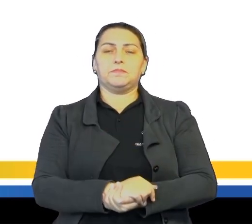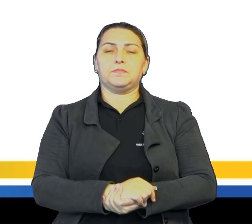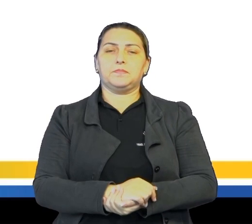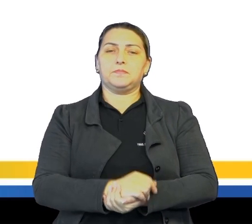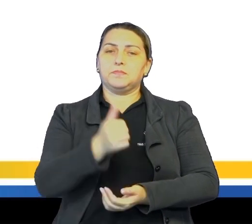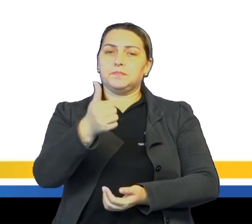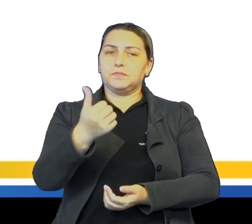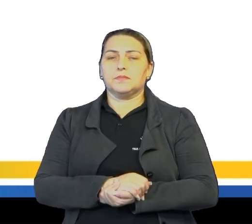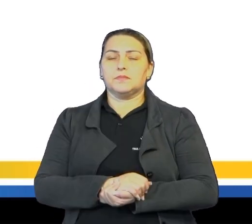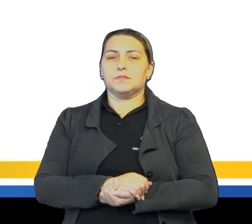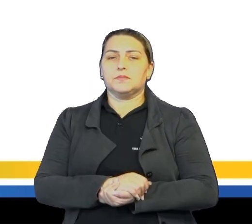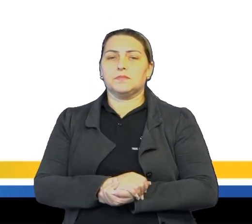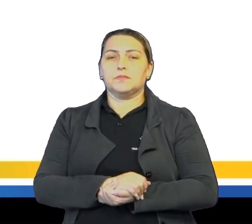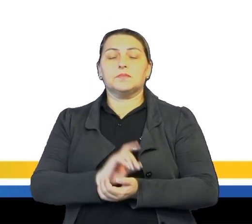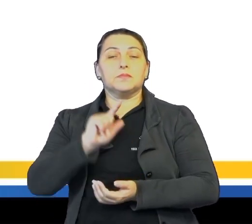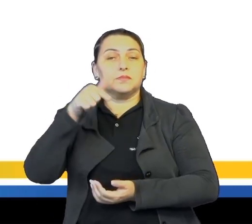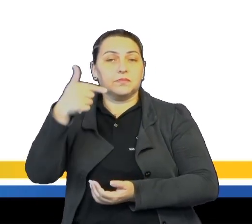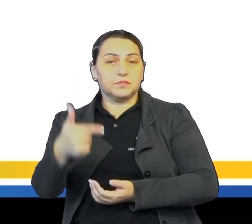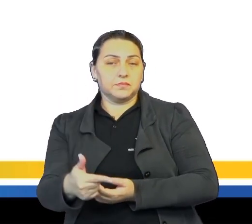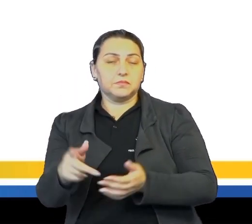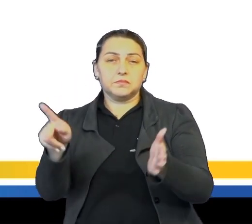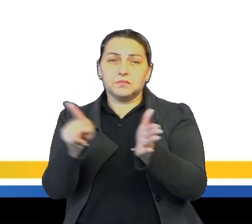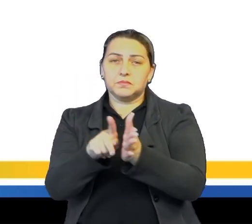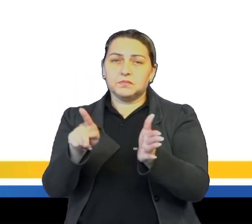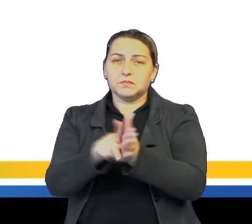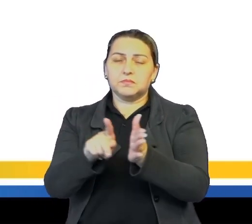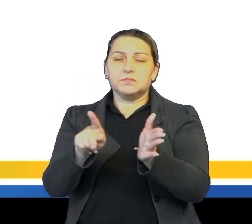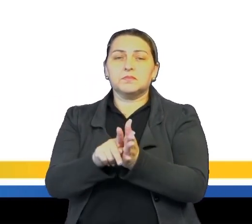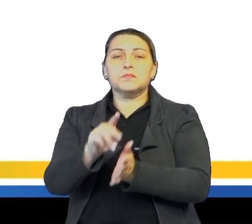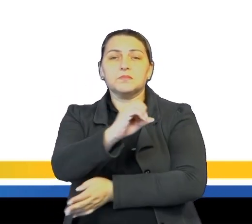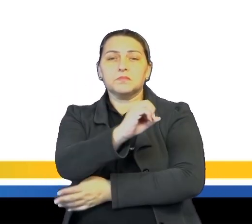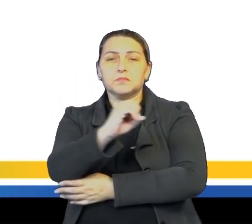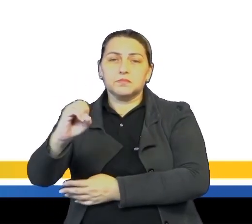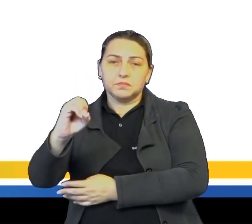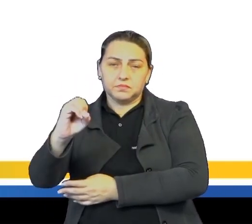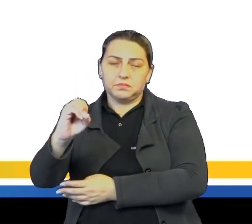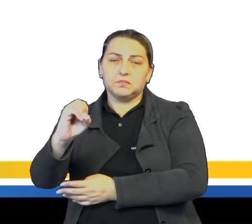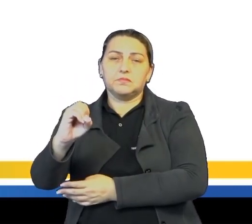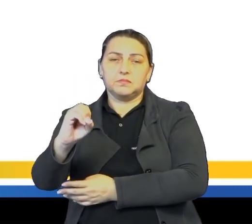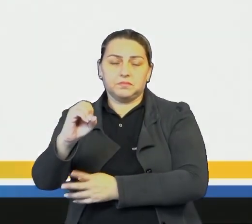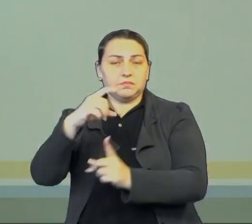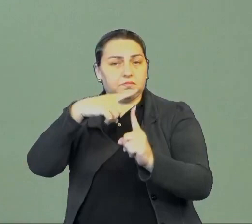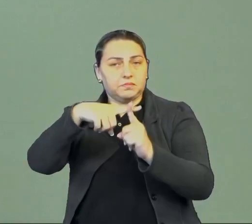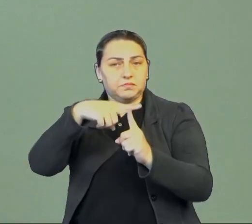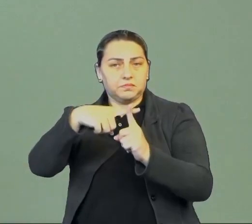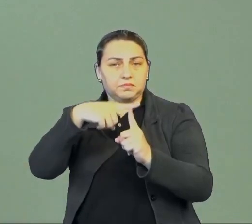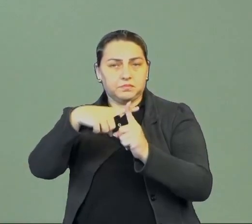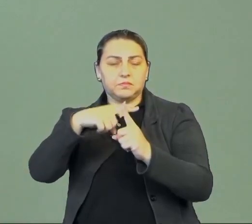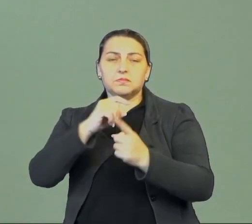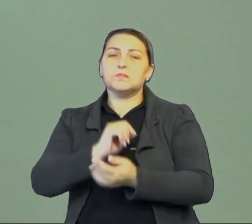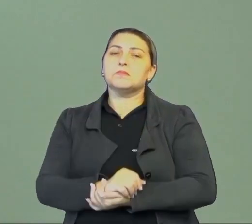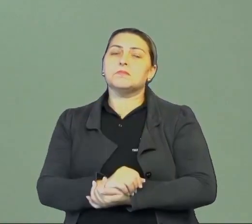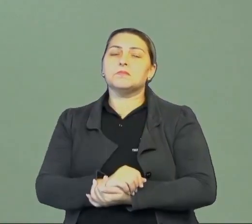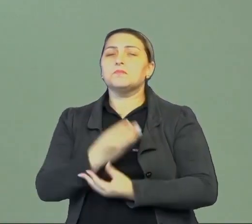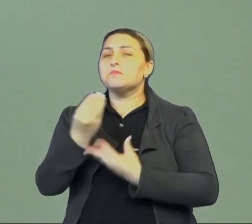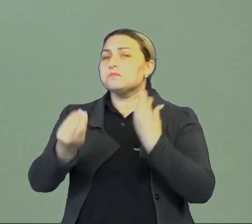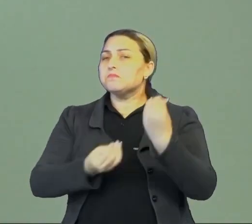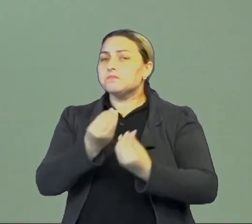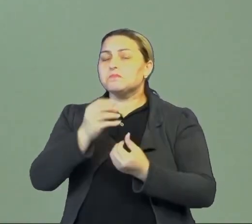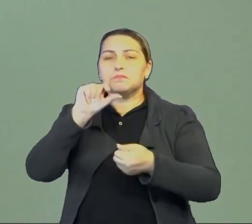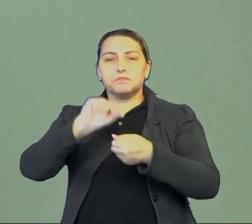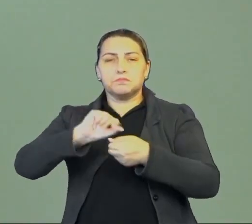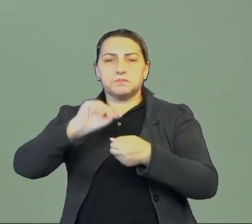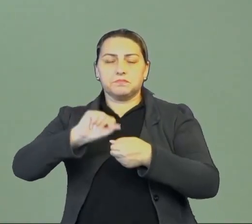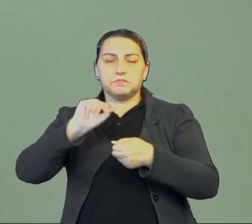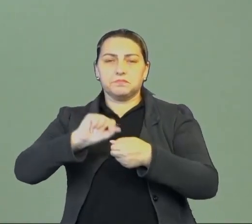16 e a próxima propriedade é a propriedade do elemento neutro da adição como que eu